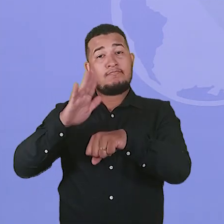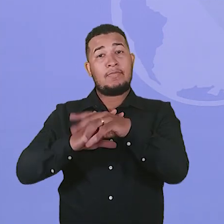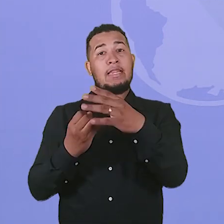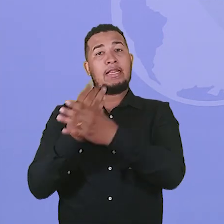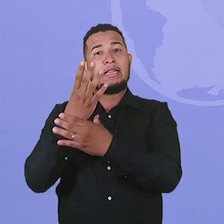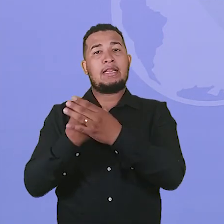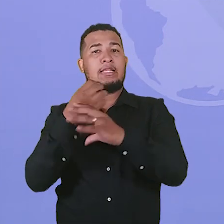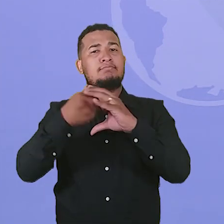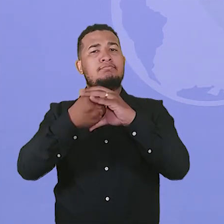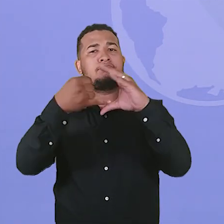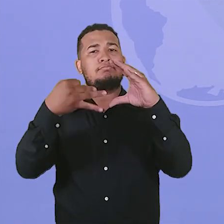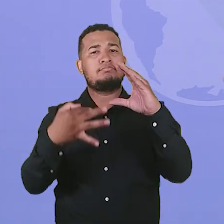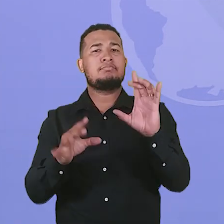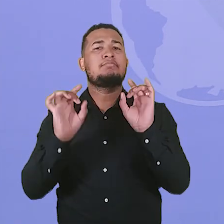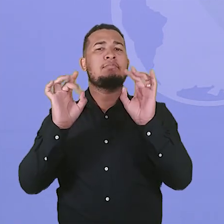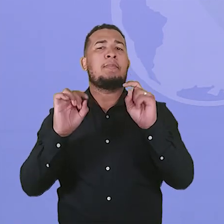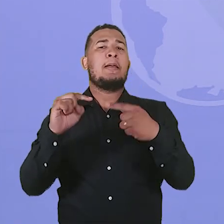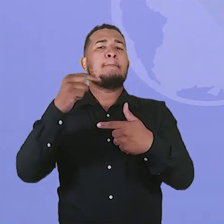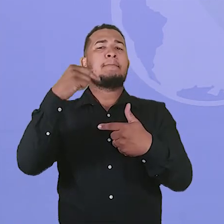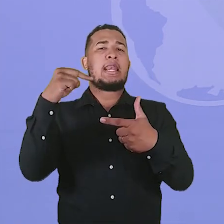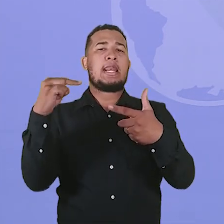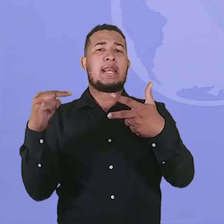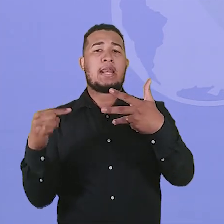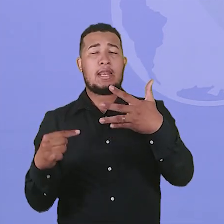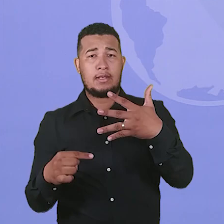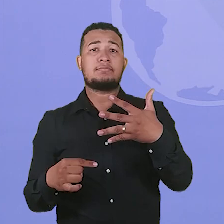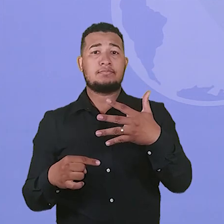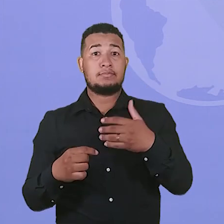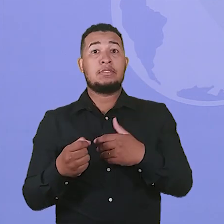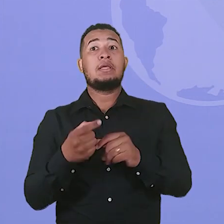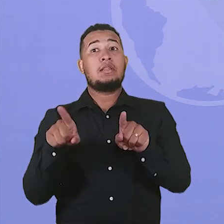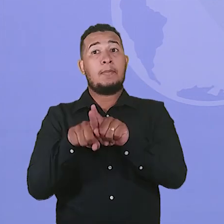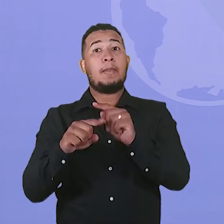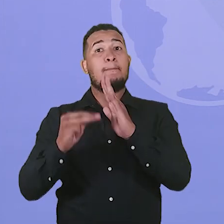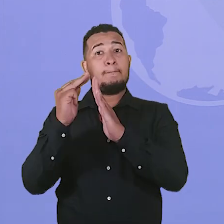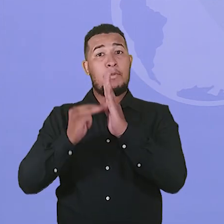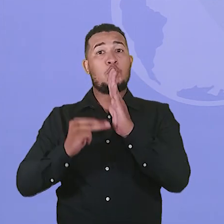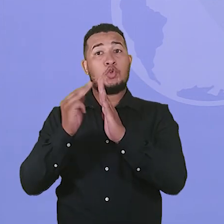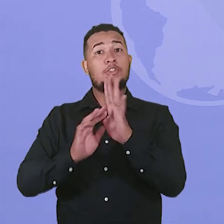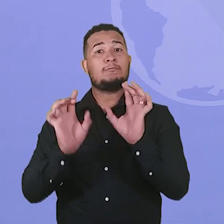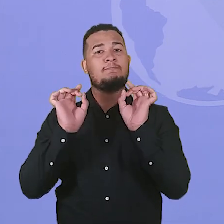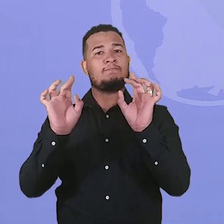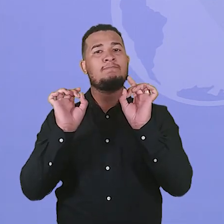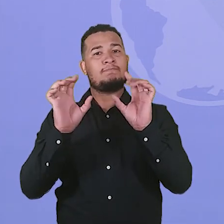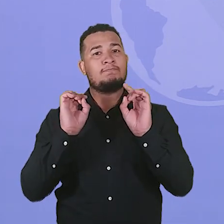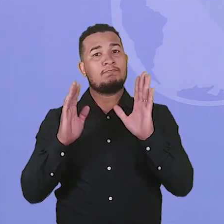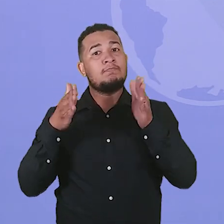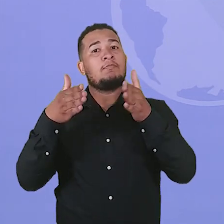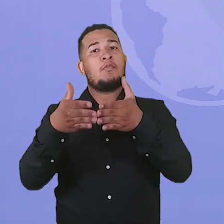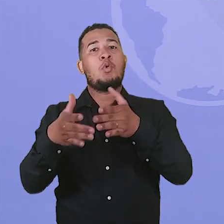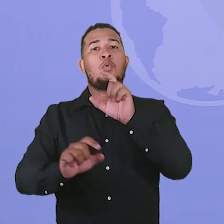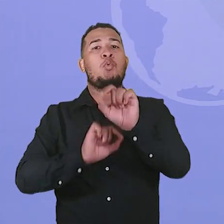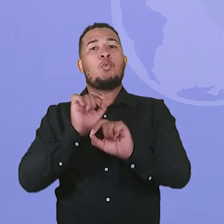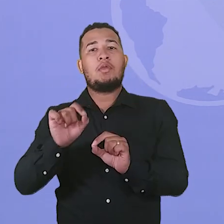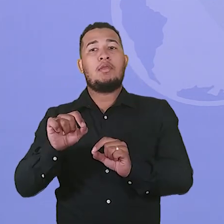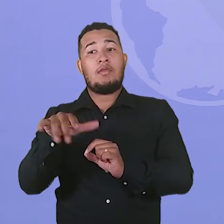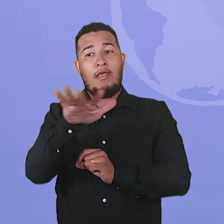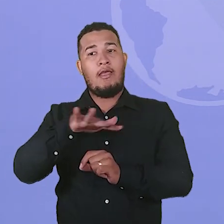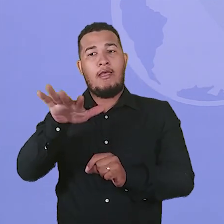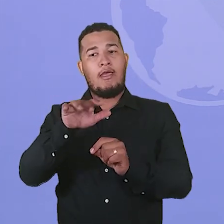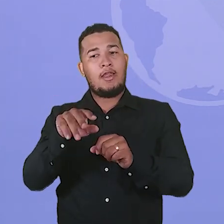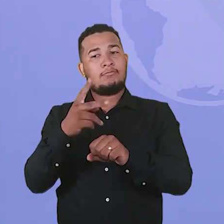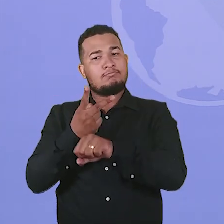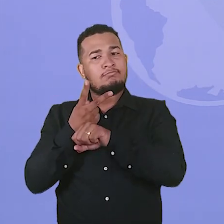suas características de uma série de conhecimentos e de metodologias específicas para